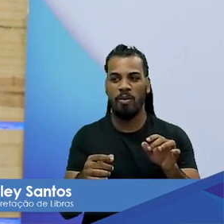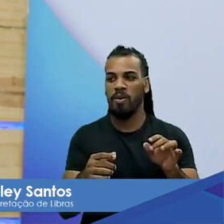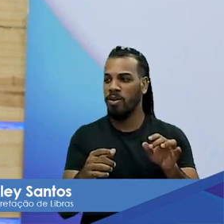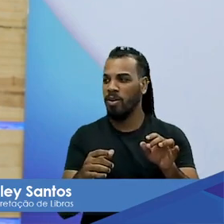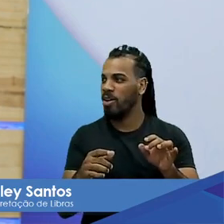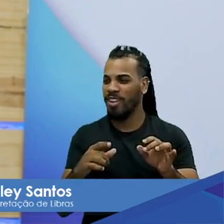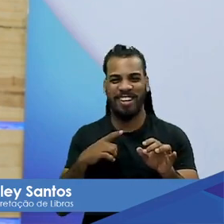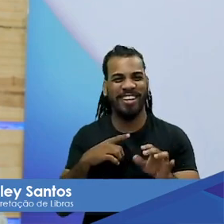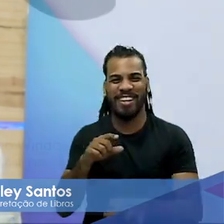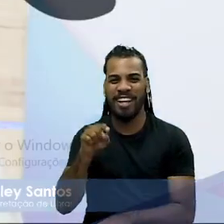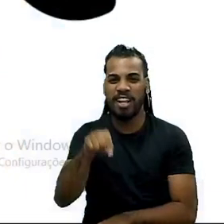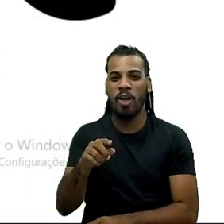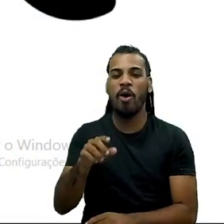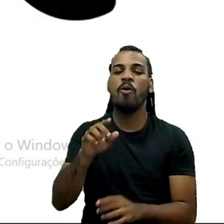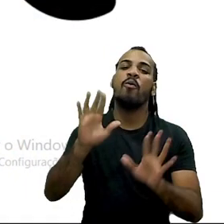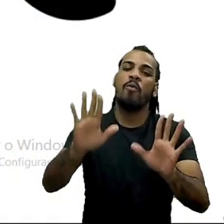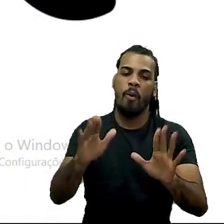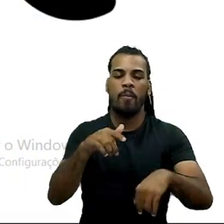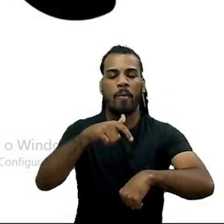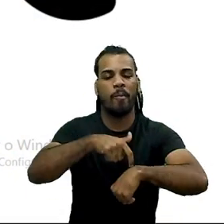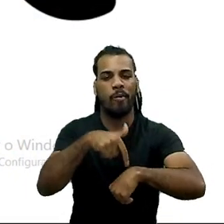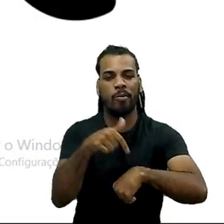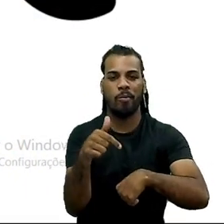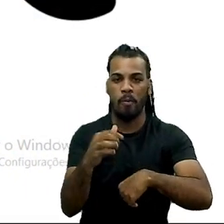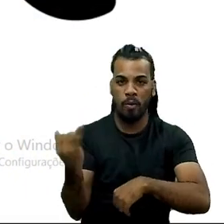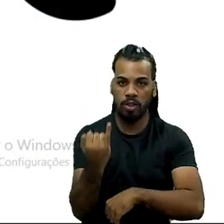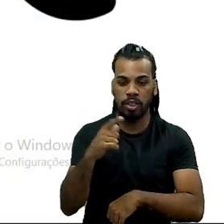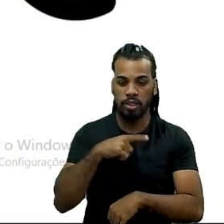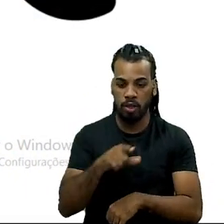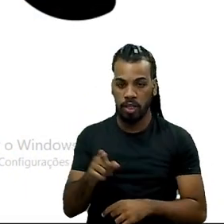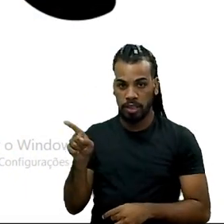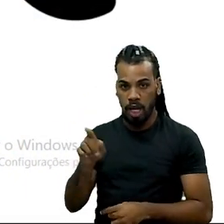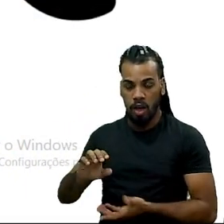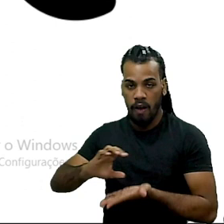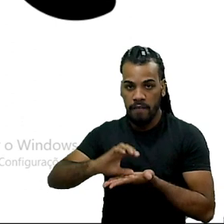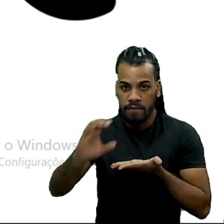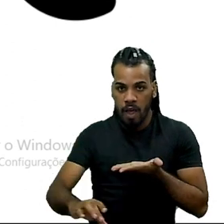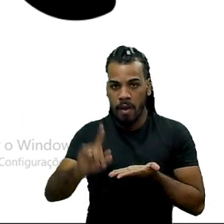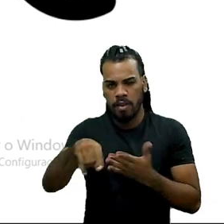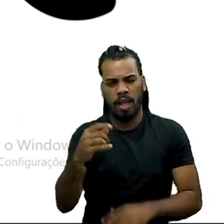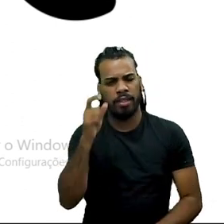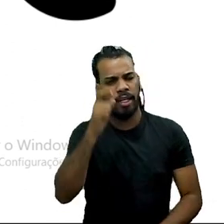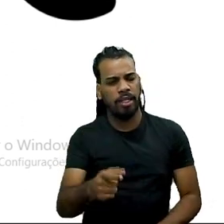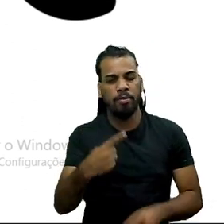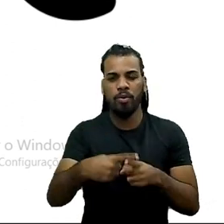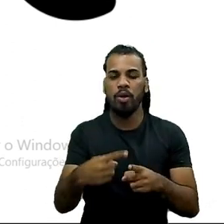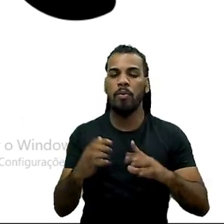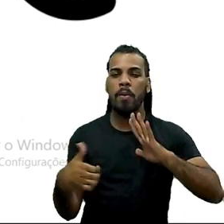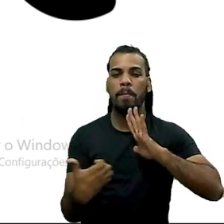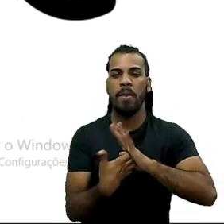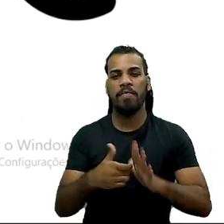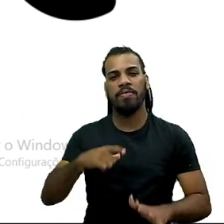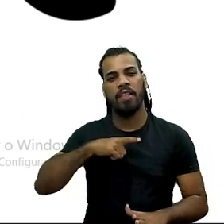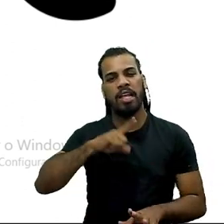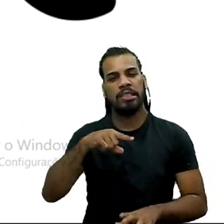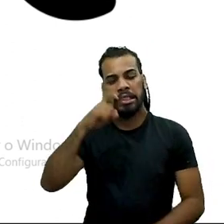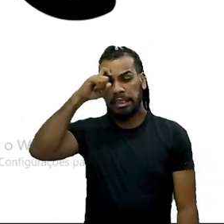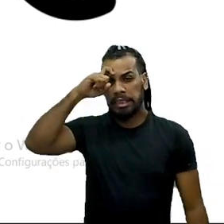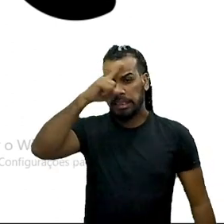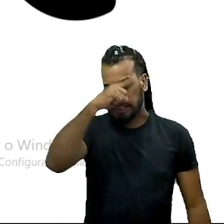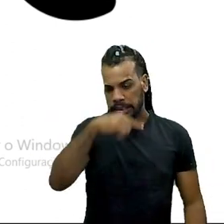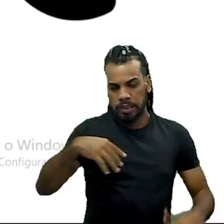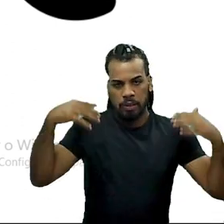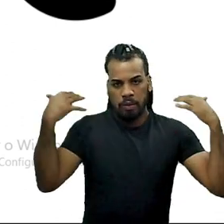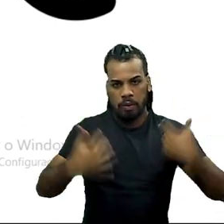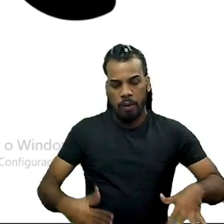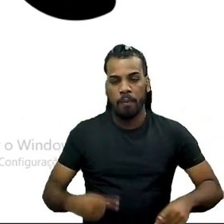um ponto importante. Esse método, essa área de custo, ela é muito interessante, que boa parte das empresas tem uma dificuldade enorme,